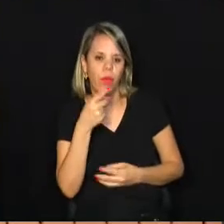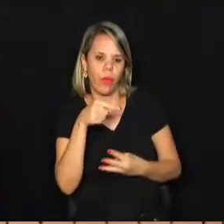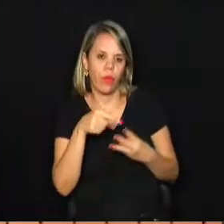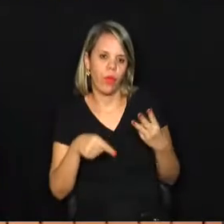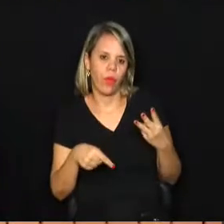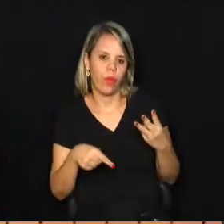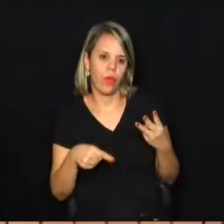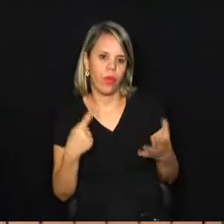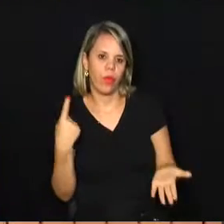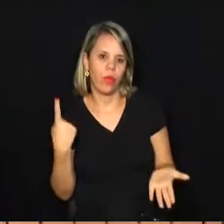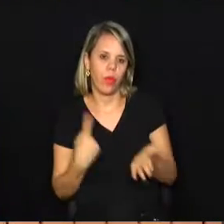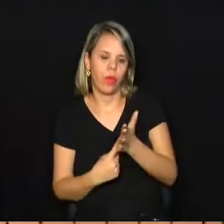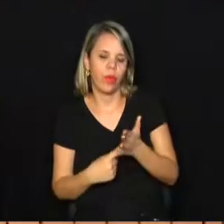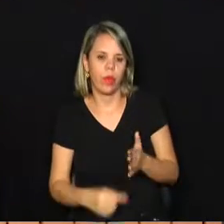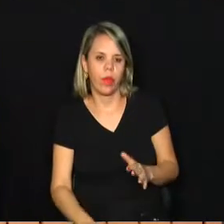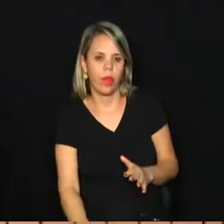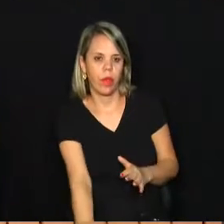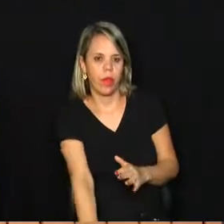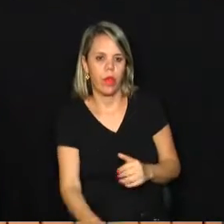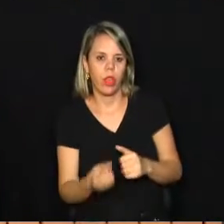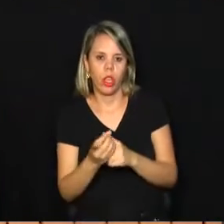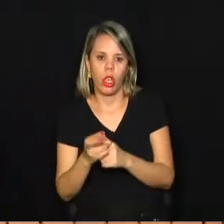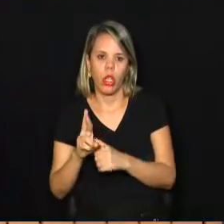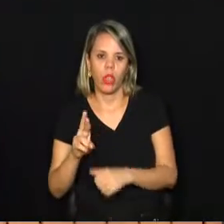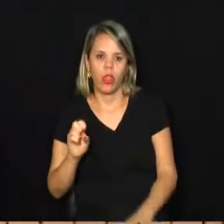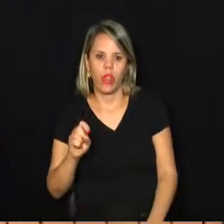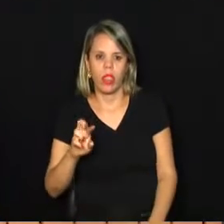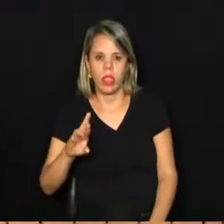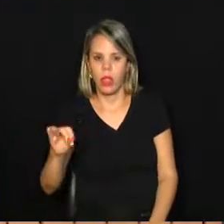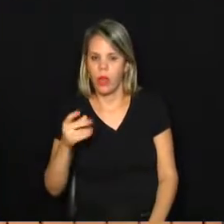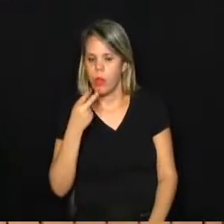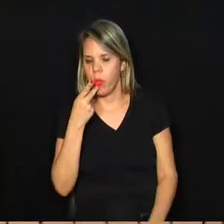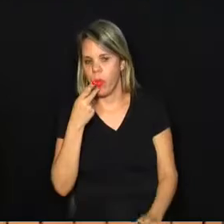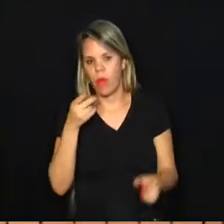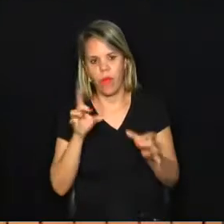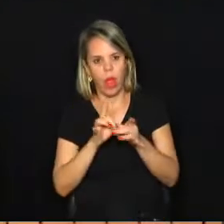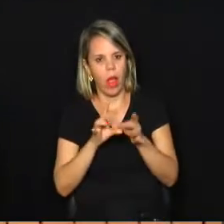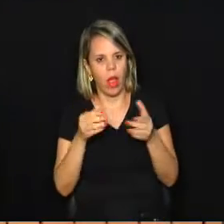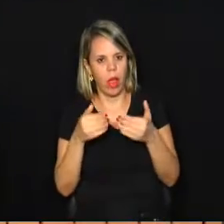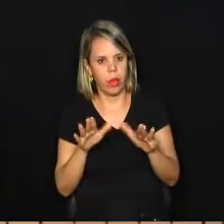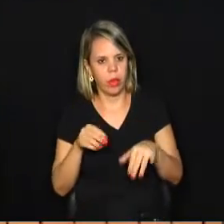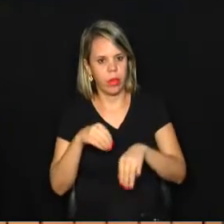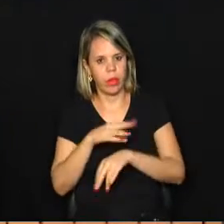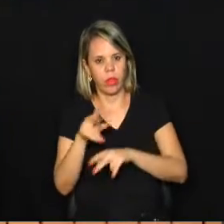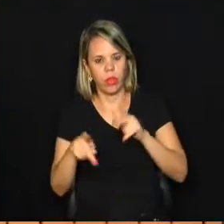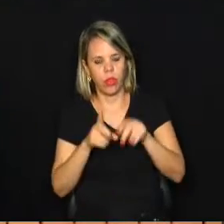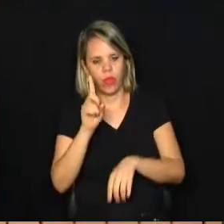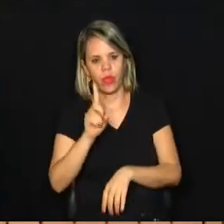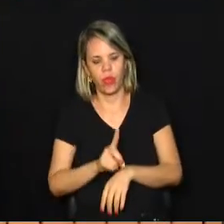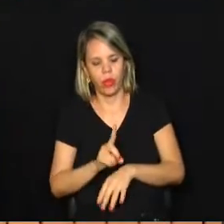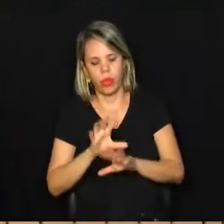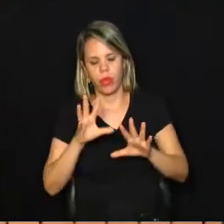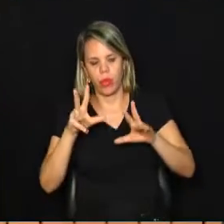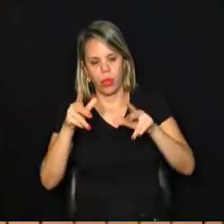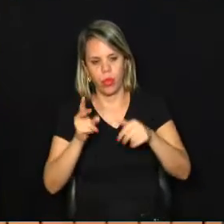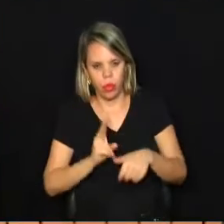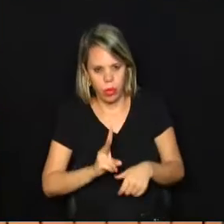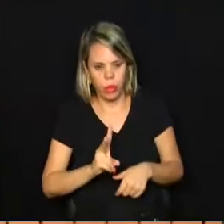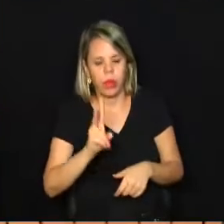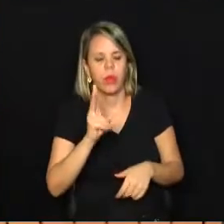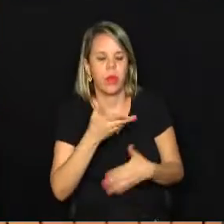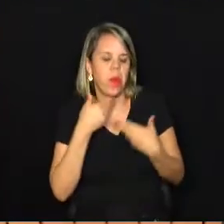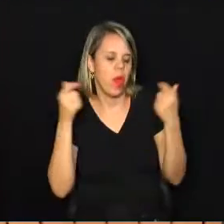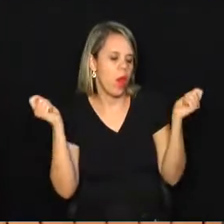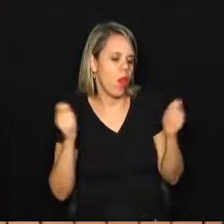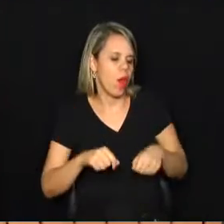como combinado, o doutor Sérgio fique à vontade para passar a palavra aos diretores, conduza da